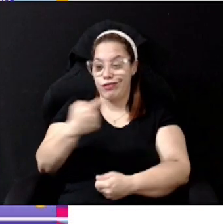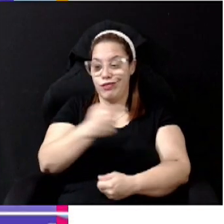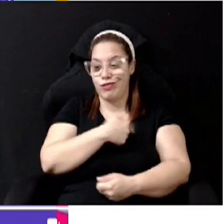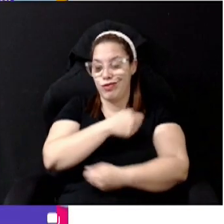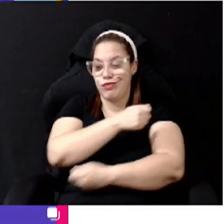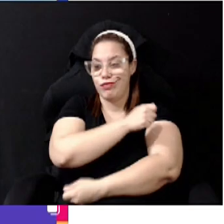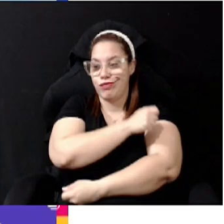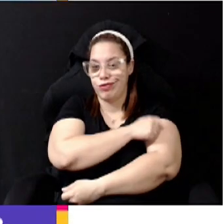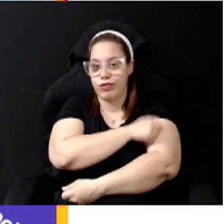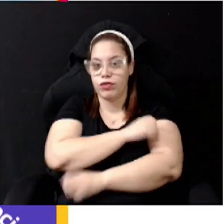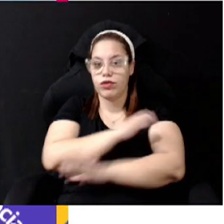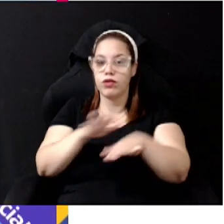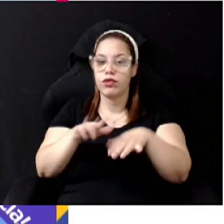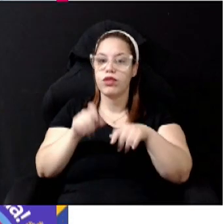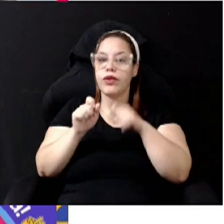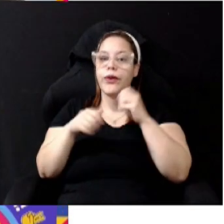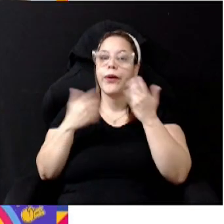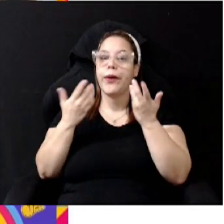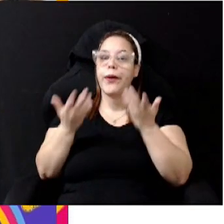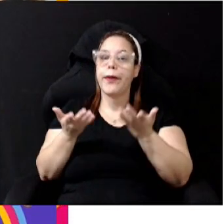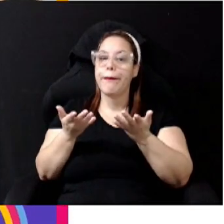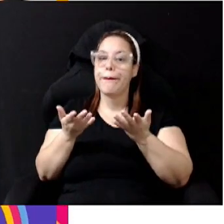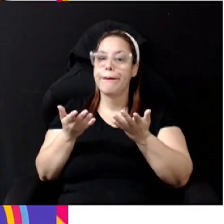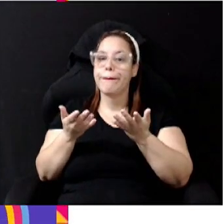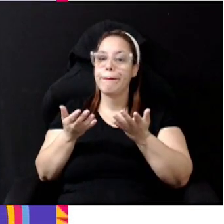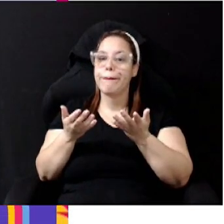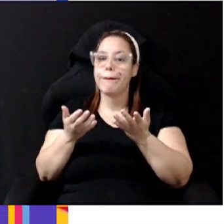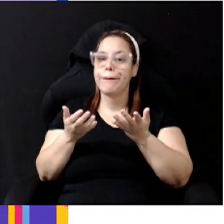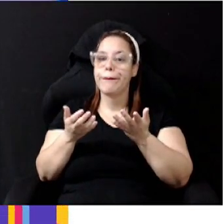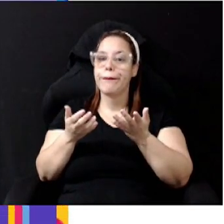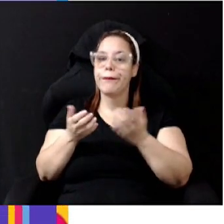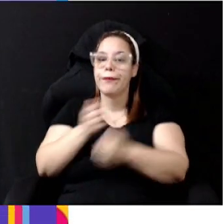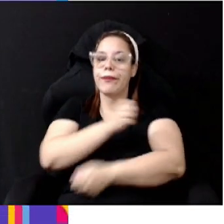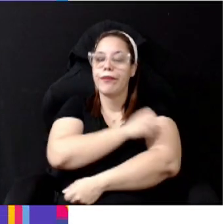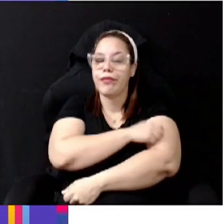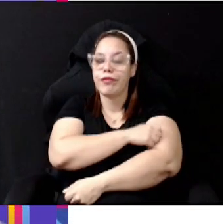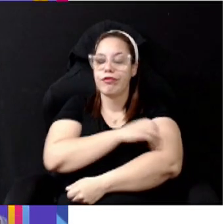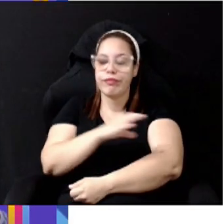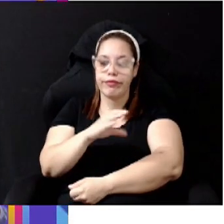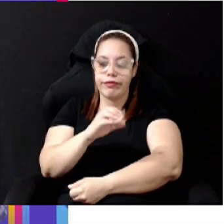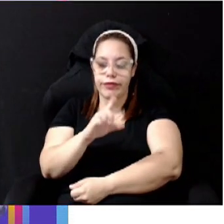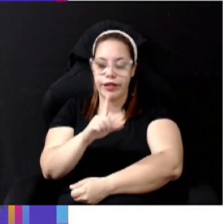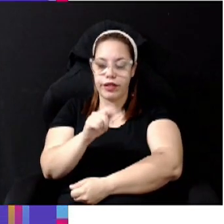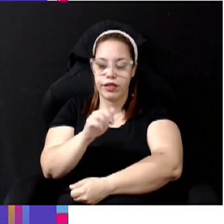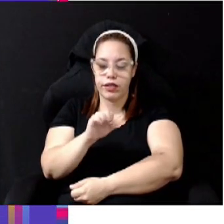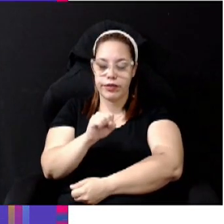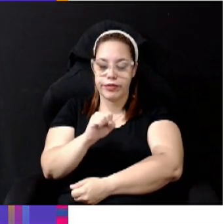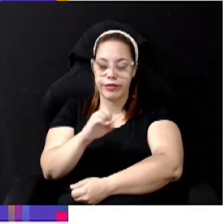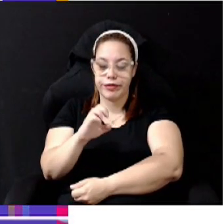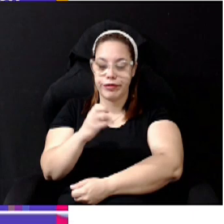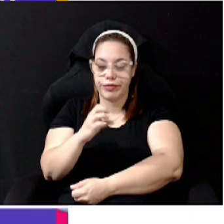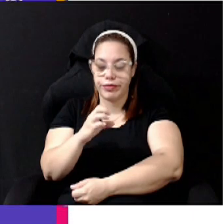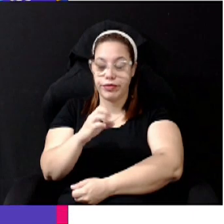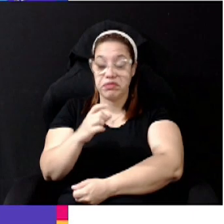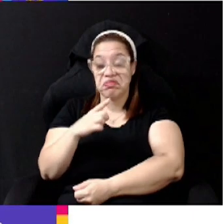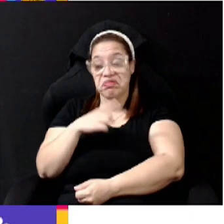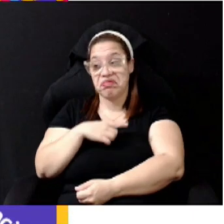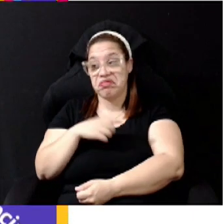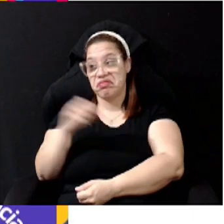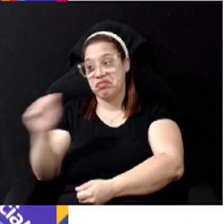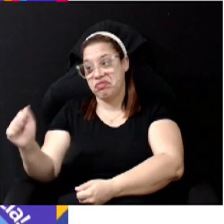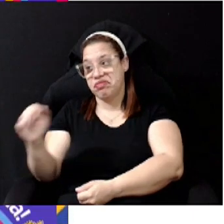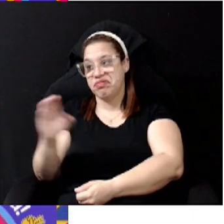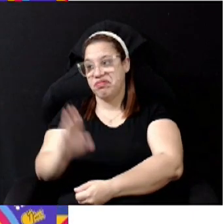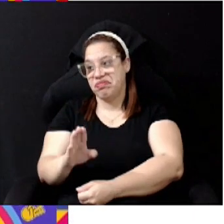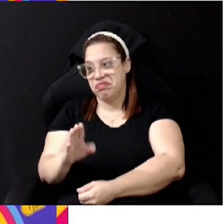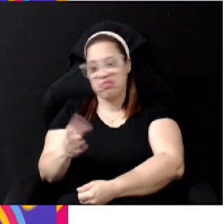é o meu aluno? Meu aluno é um aluno que ele vem da classe C. Classe A e B, ele já tem